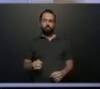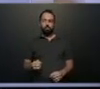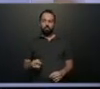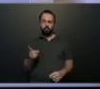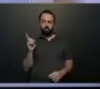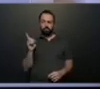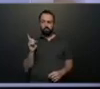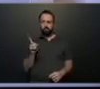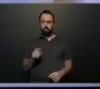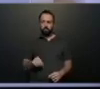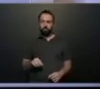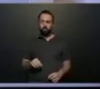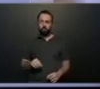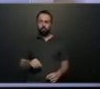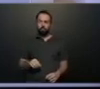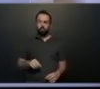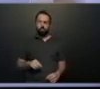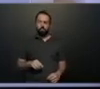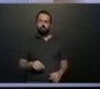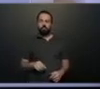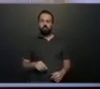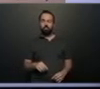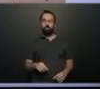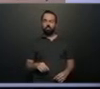aí do nosso dia a dia.